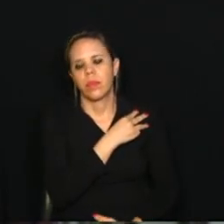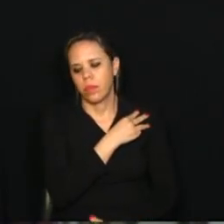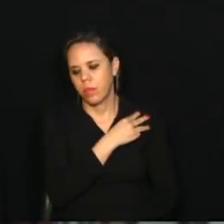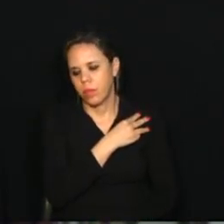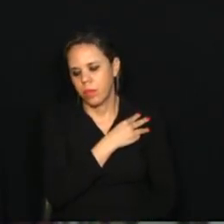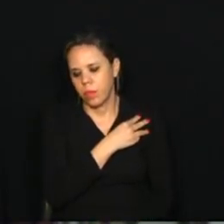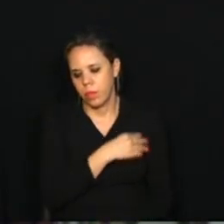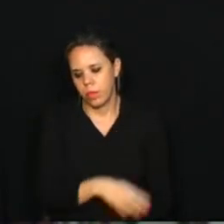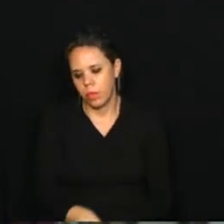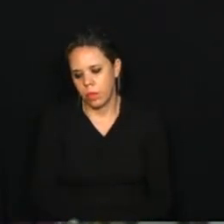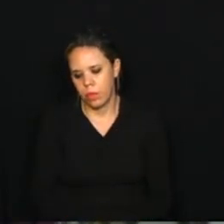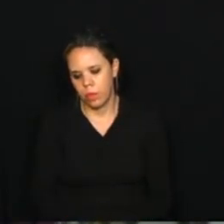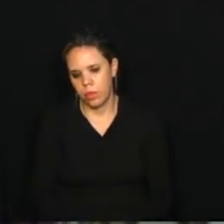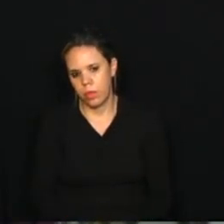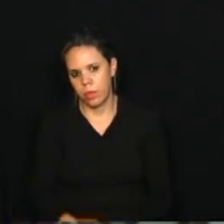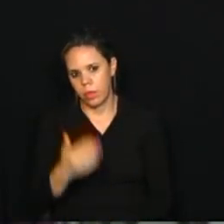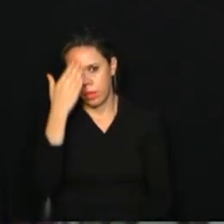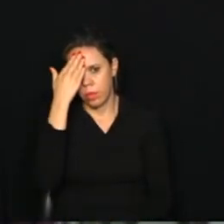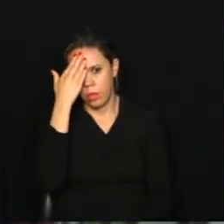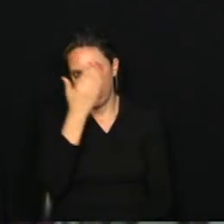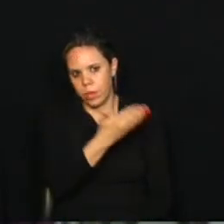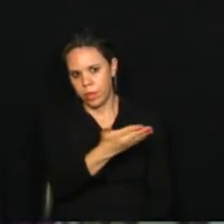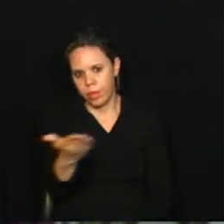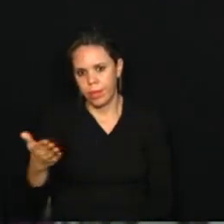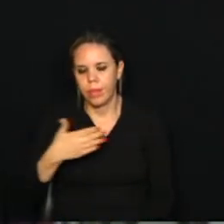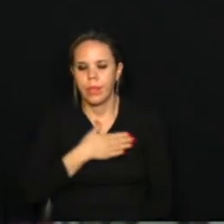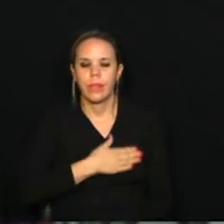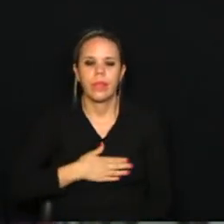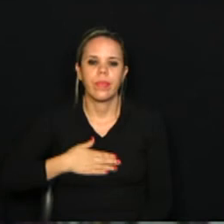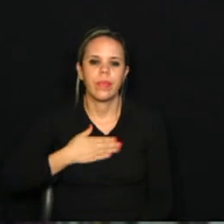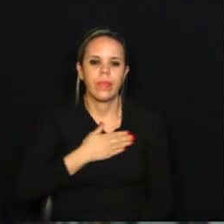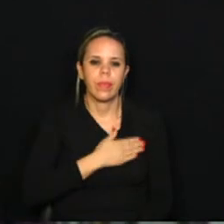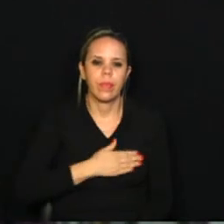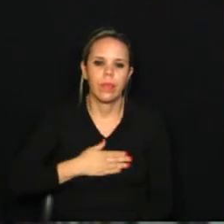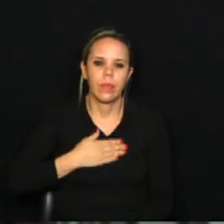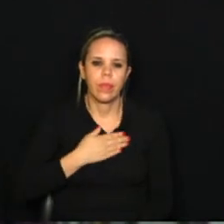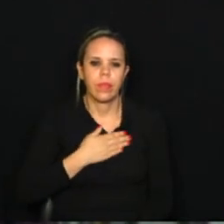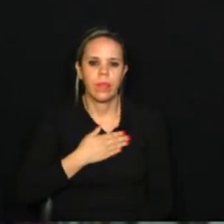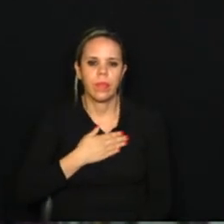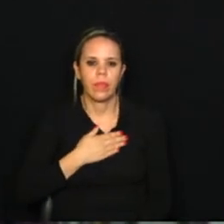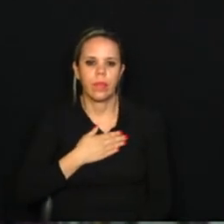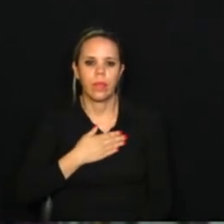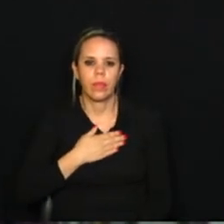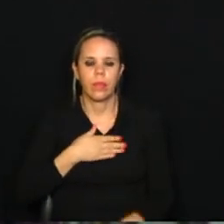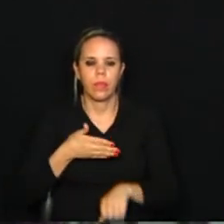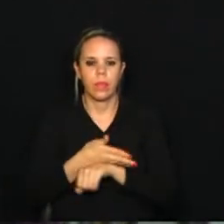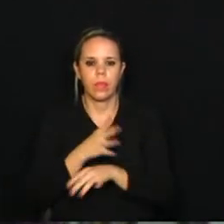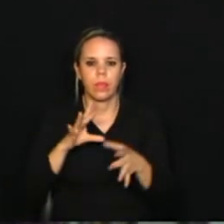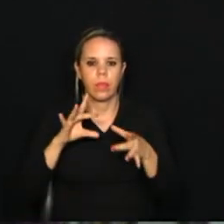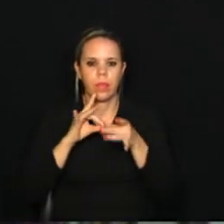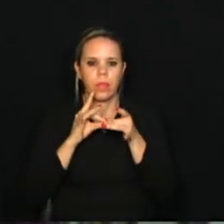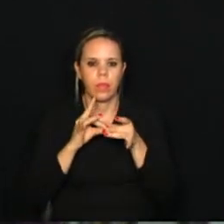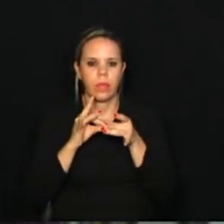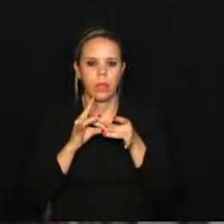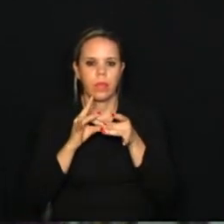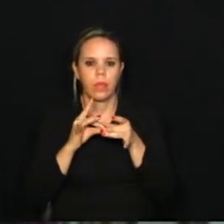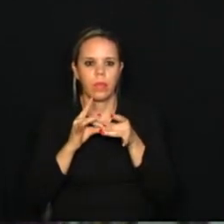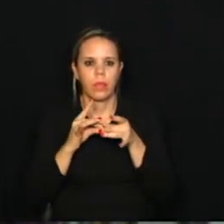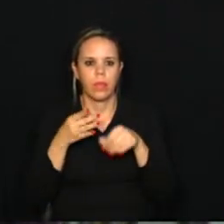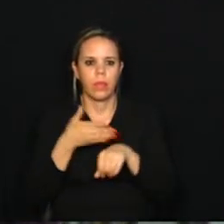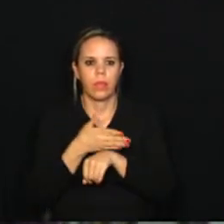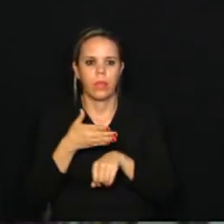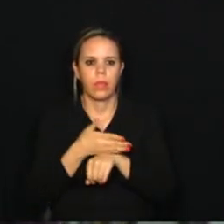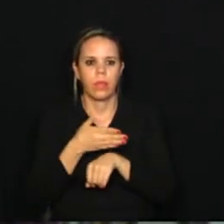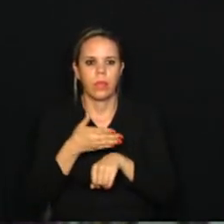Então, agradeço imensamente a parceria e a